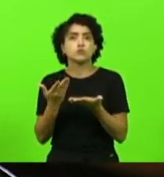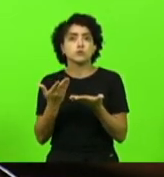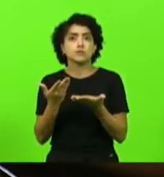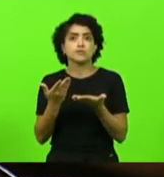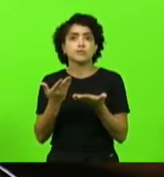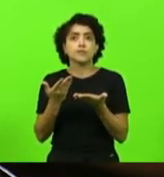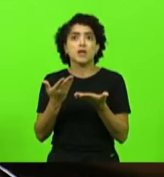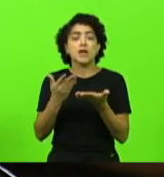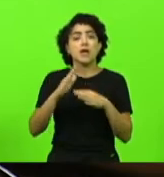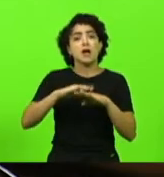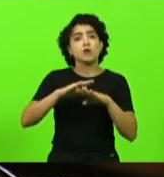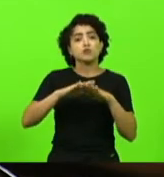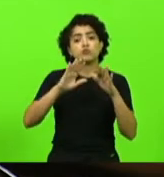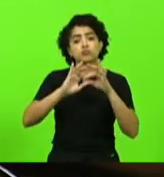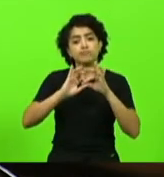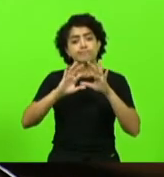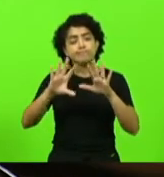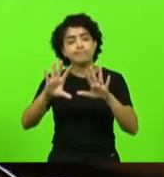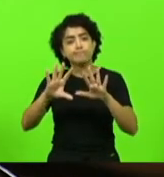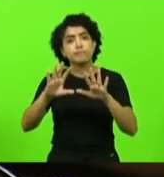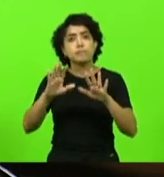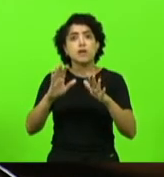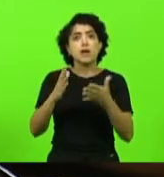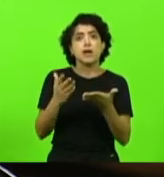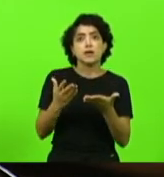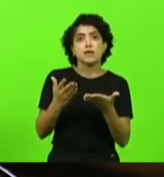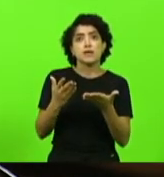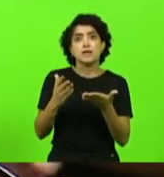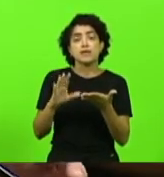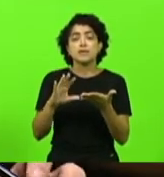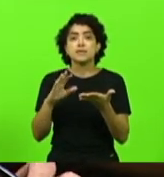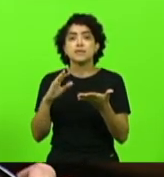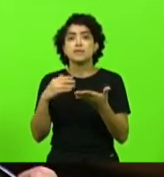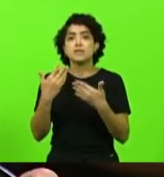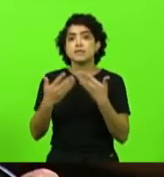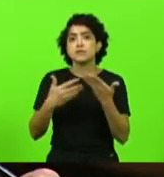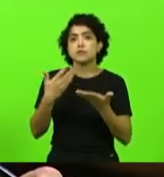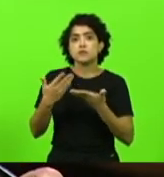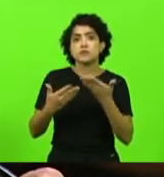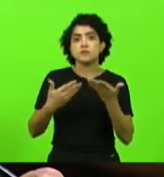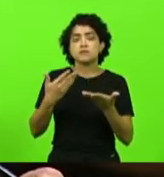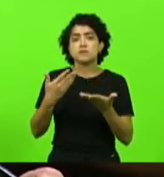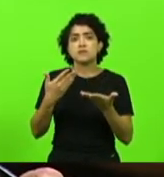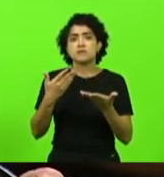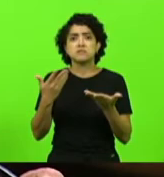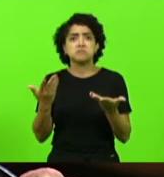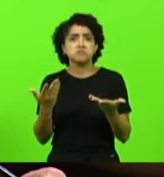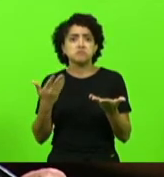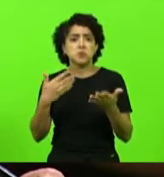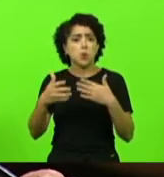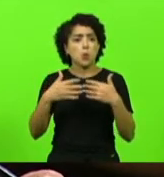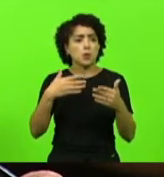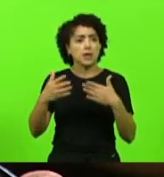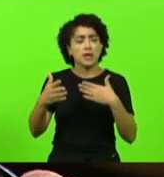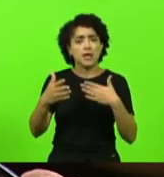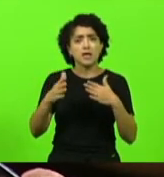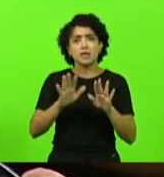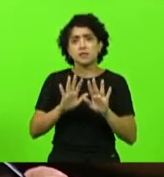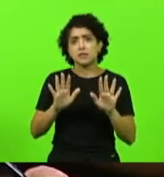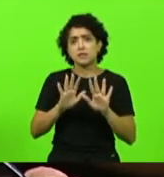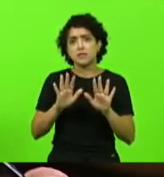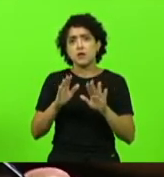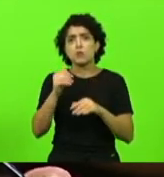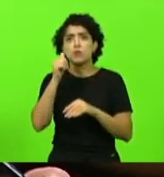liberdade se deu algumas vezes em situações que parecem banais e promovidos, não por guerreiras ou